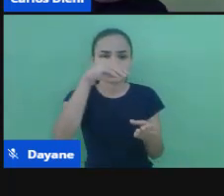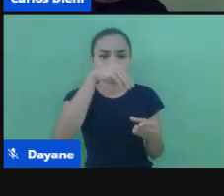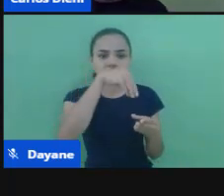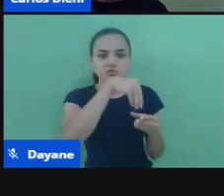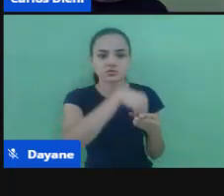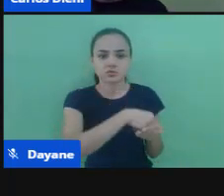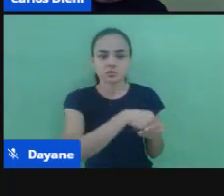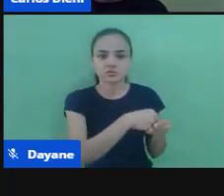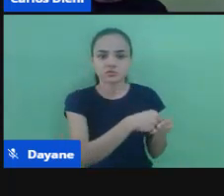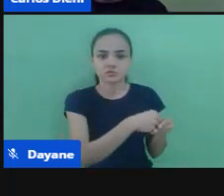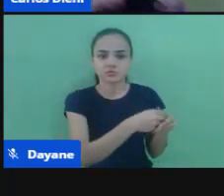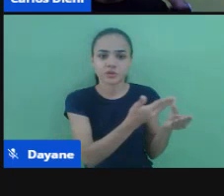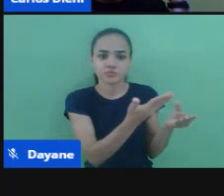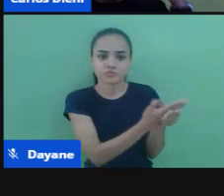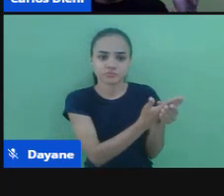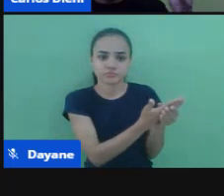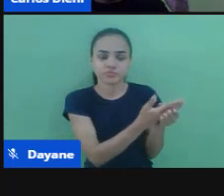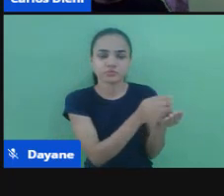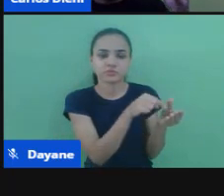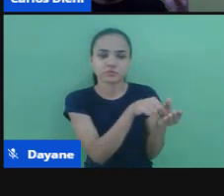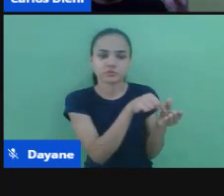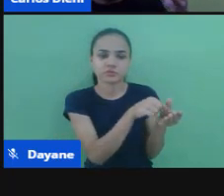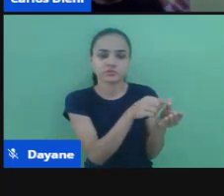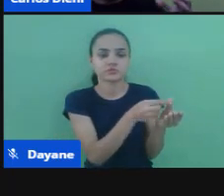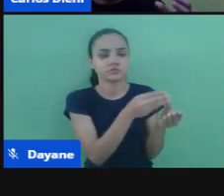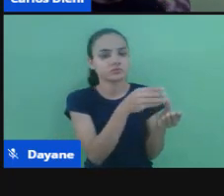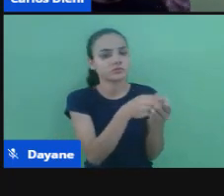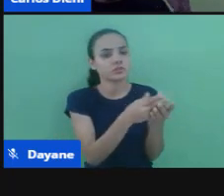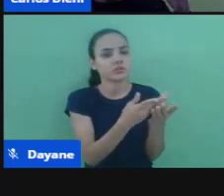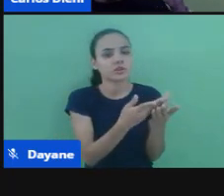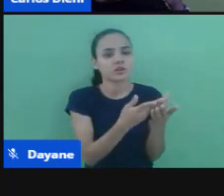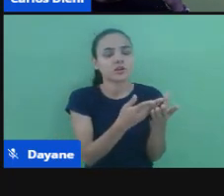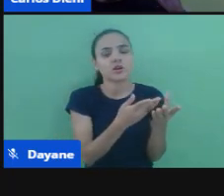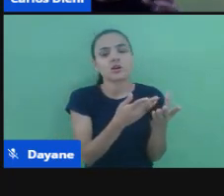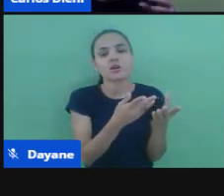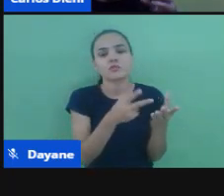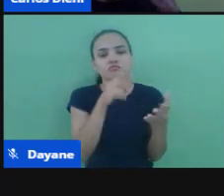coisa que a gente não teve acesso, que é a visão dessa onça,